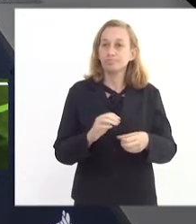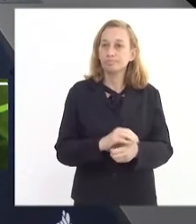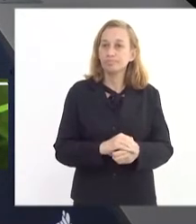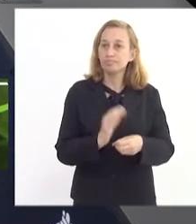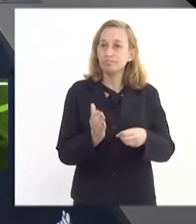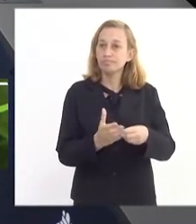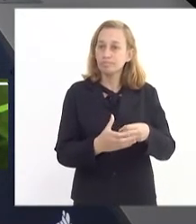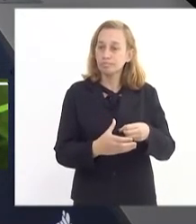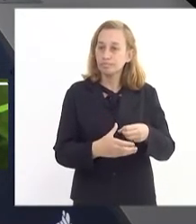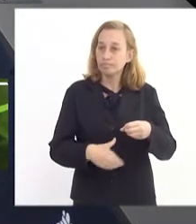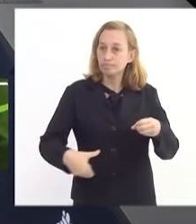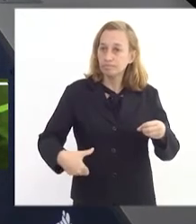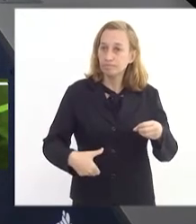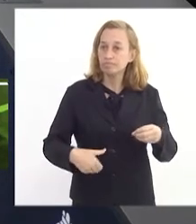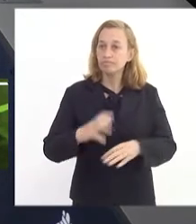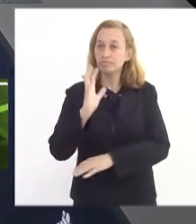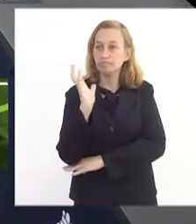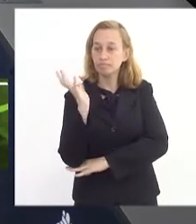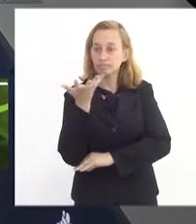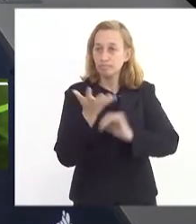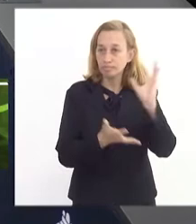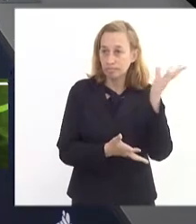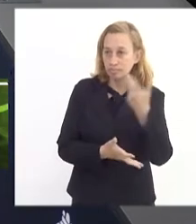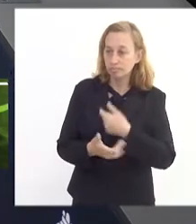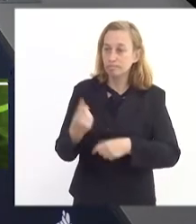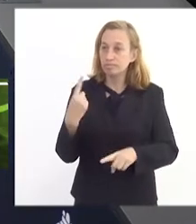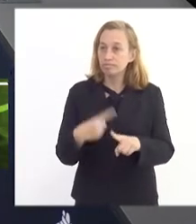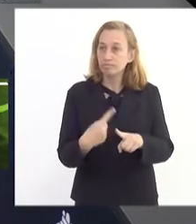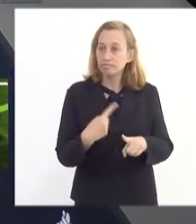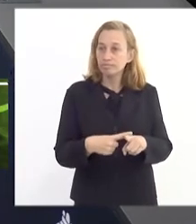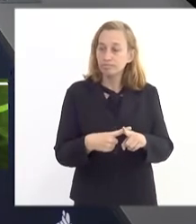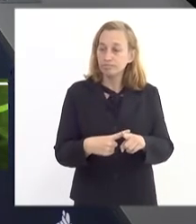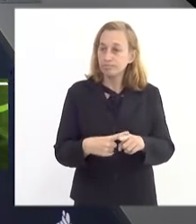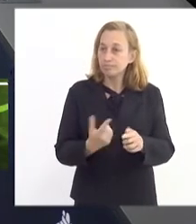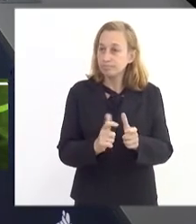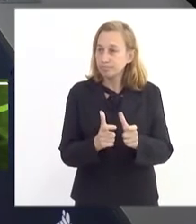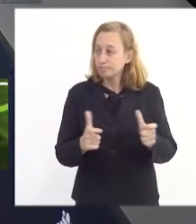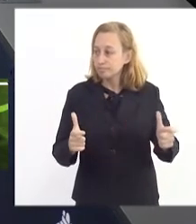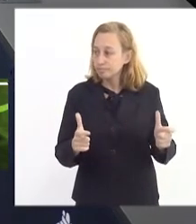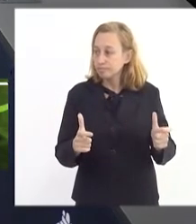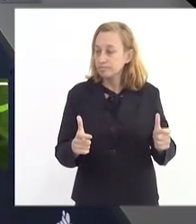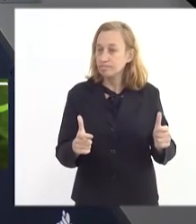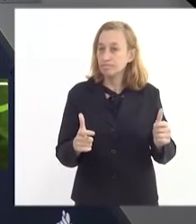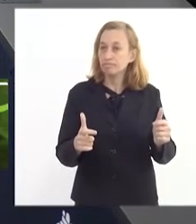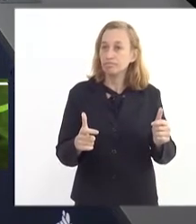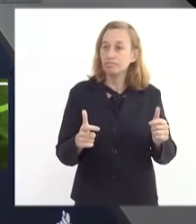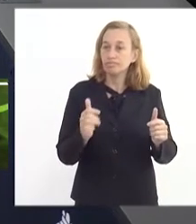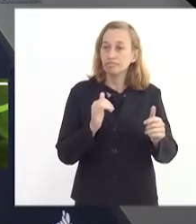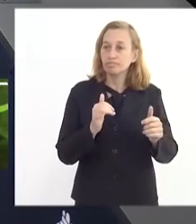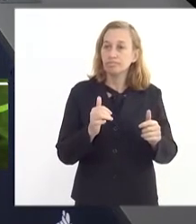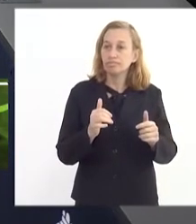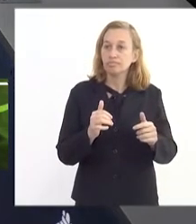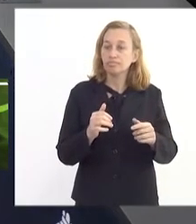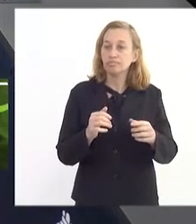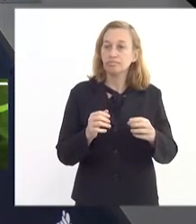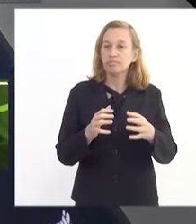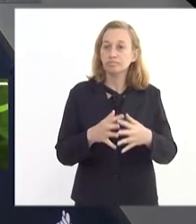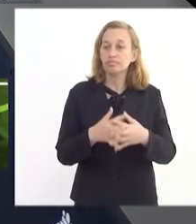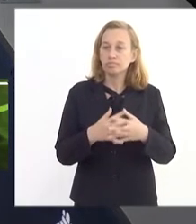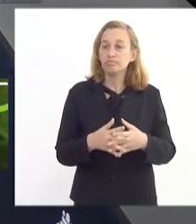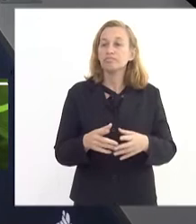Saneamento Ambiental, porque há uma imensa polêmica. E a gente chama também o Ministério Público,